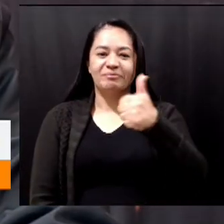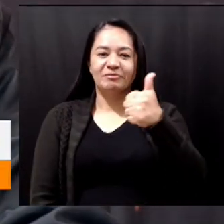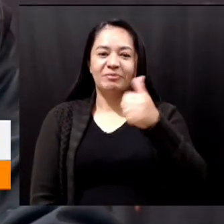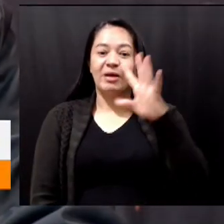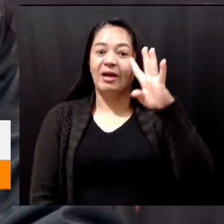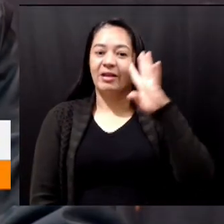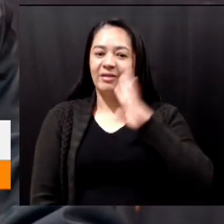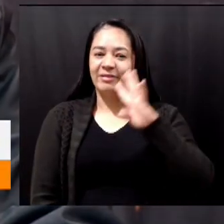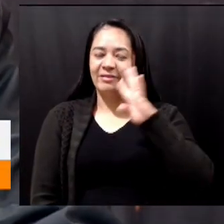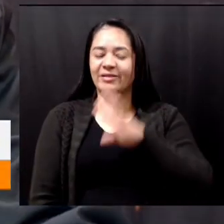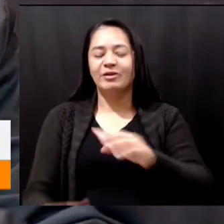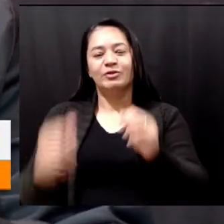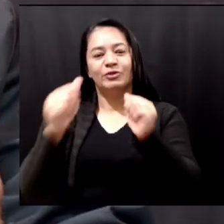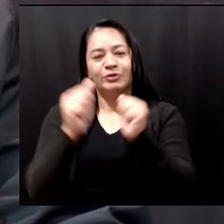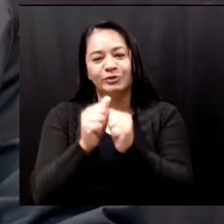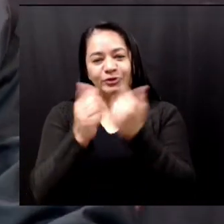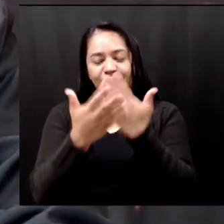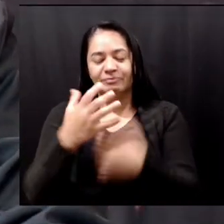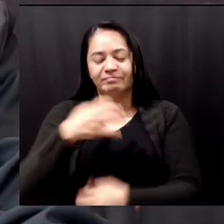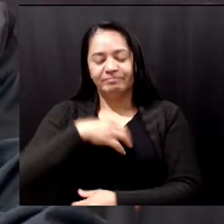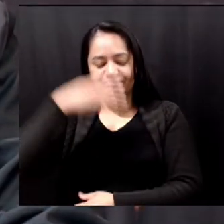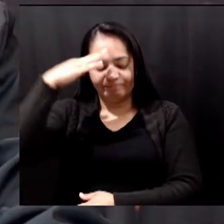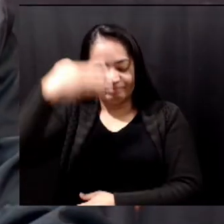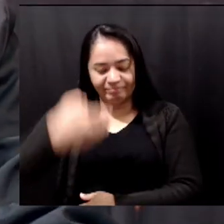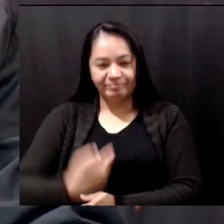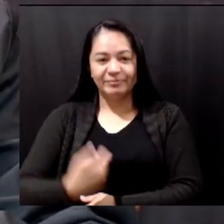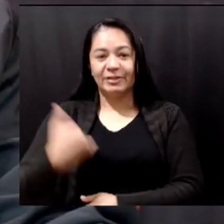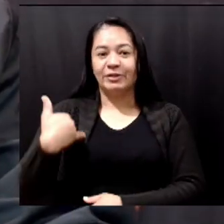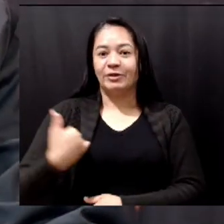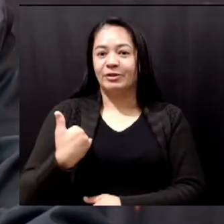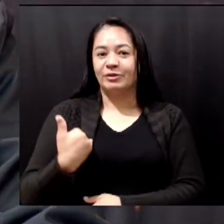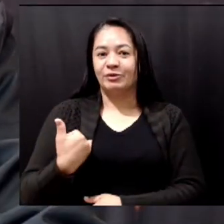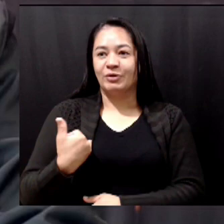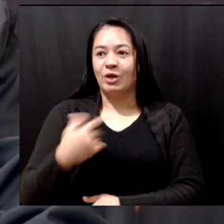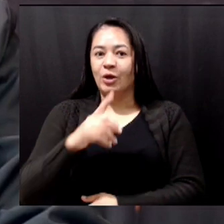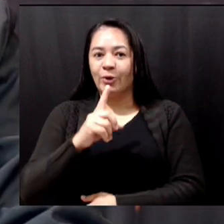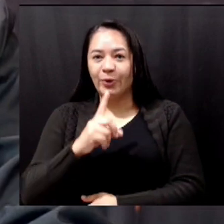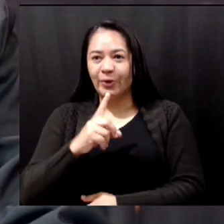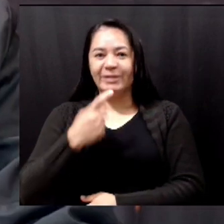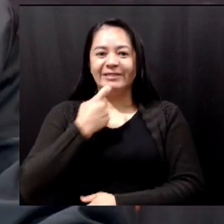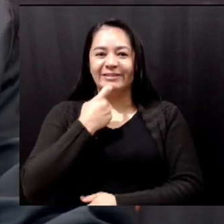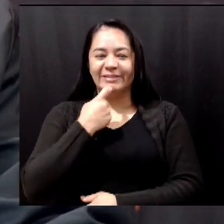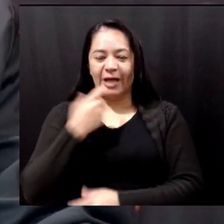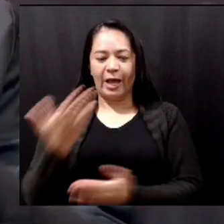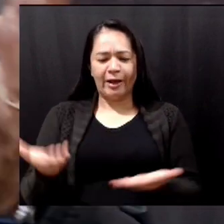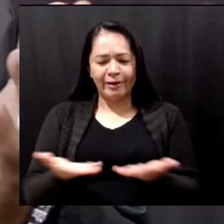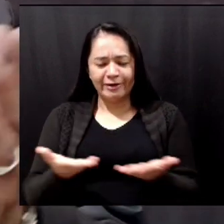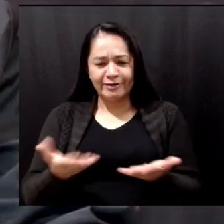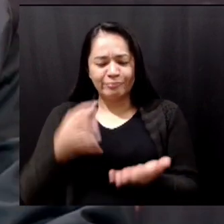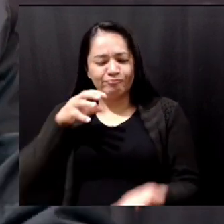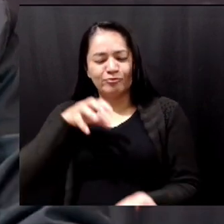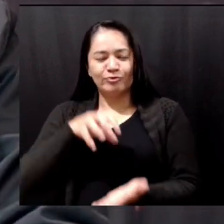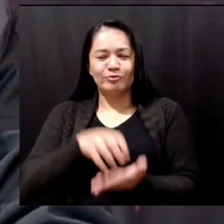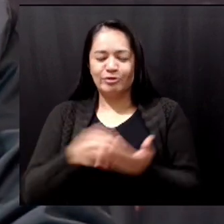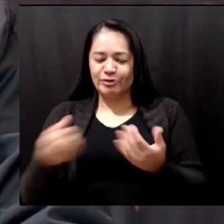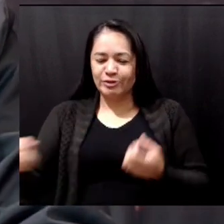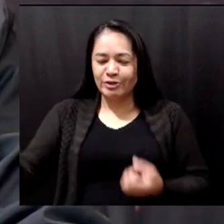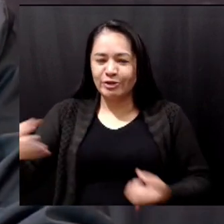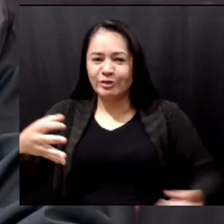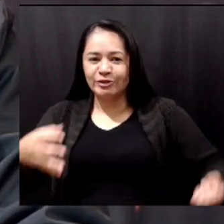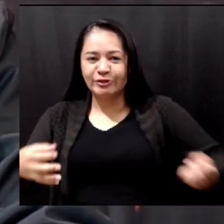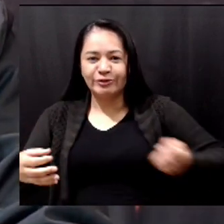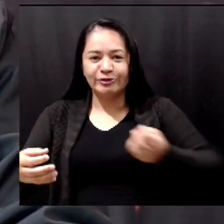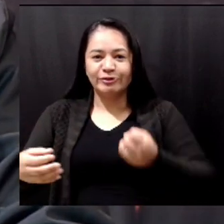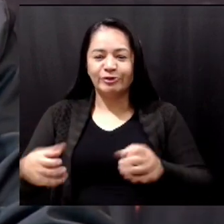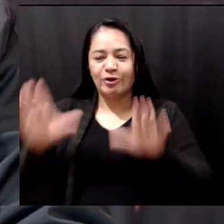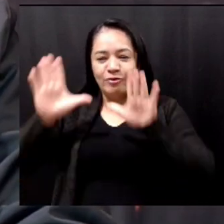uma honra. No aniversário de Campinas, né, o berço da inovação, o berço das andorinhas. Então, assim, é uma honra estar